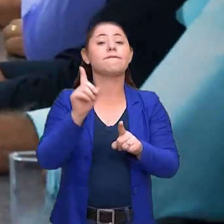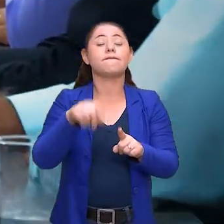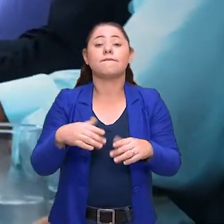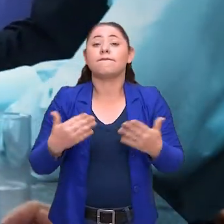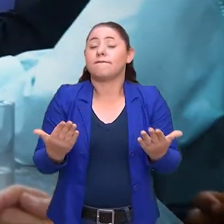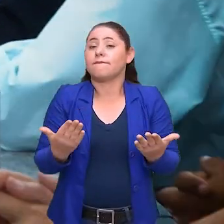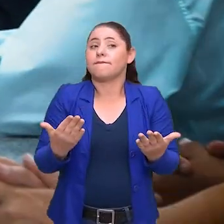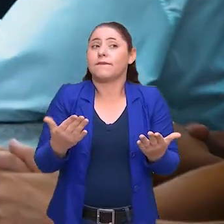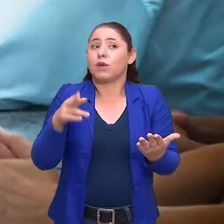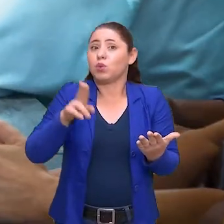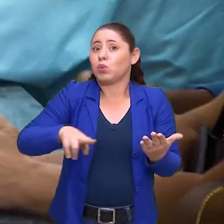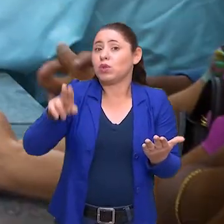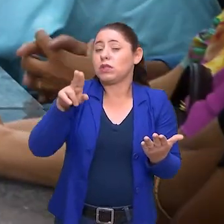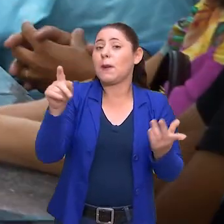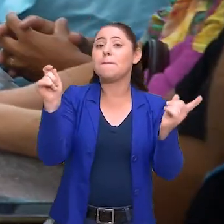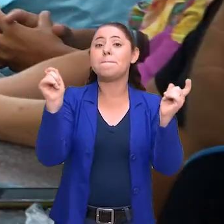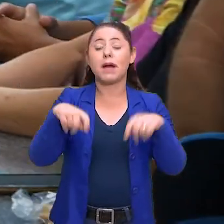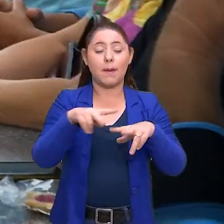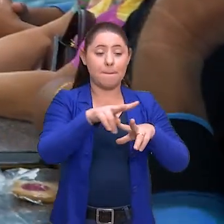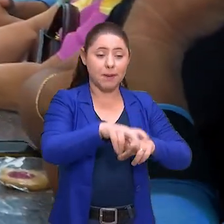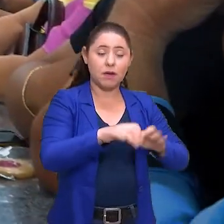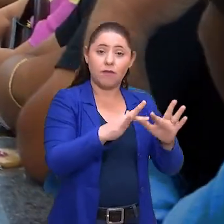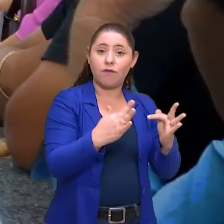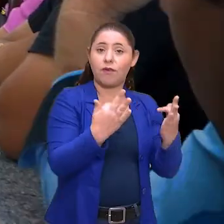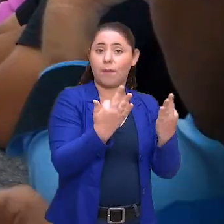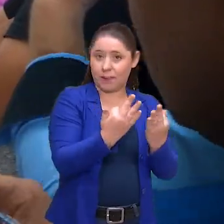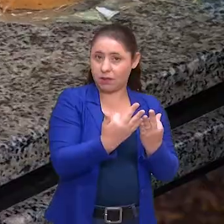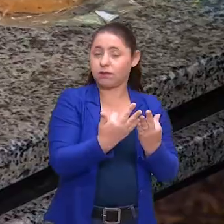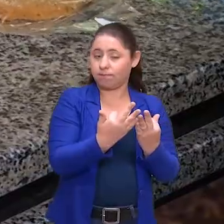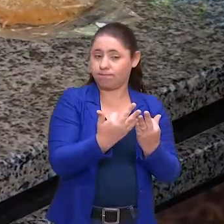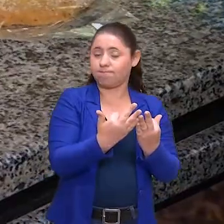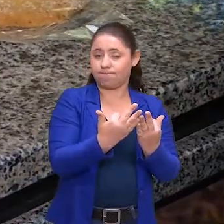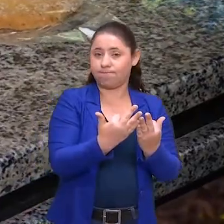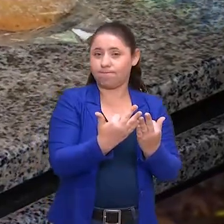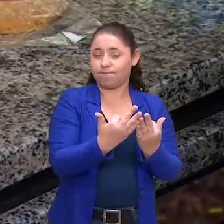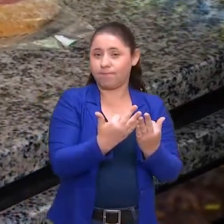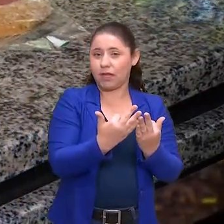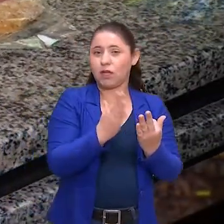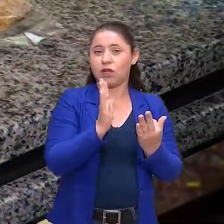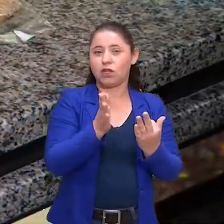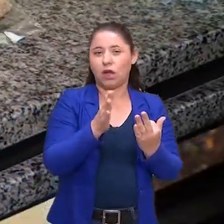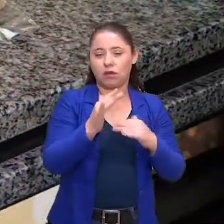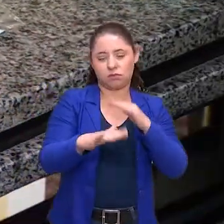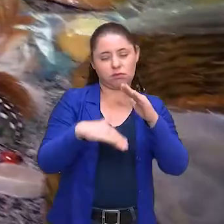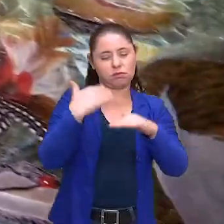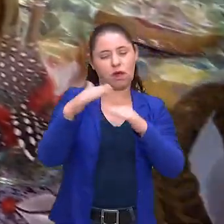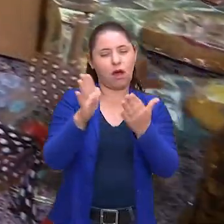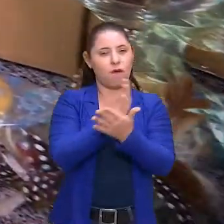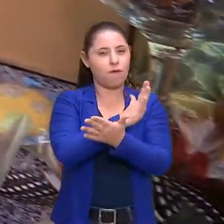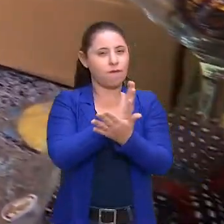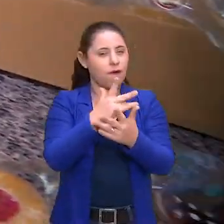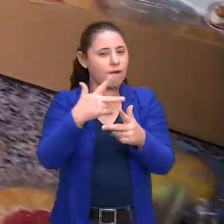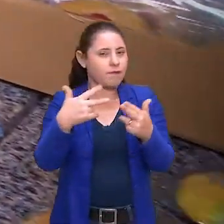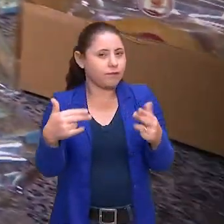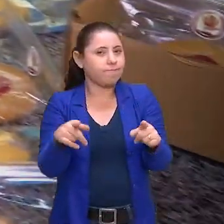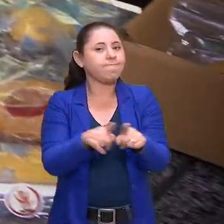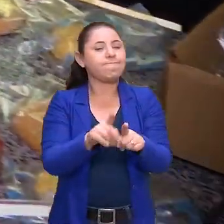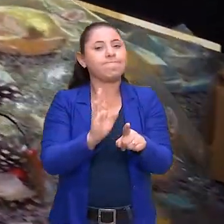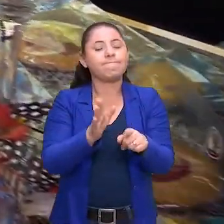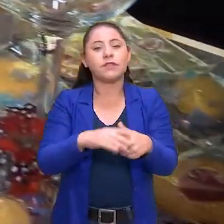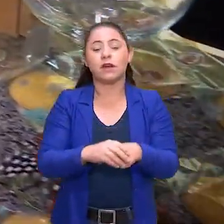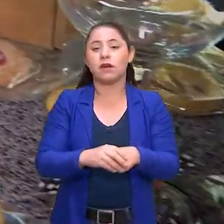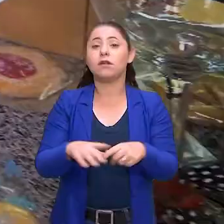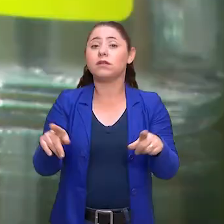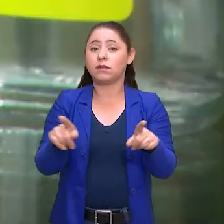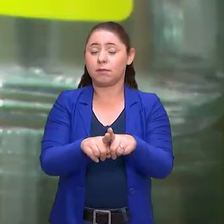também é utilizando a potencialidade da agricultura familiar, né? Nós já estamos desenvolvendo algumas coisas,